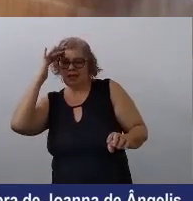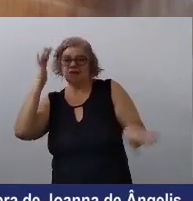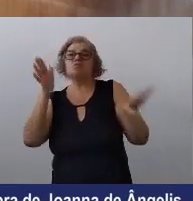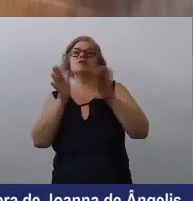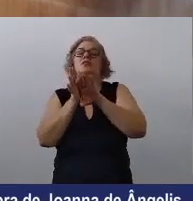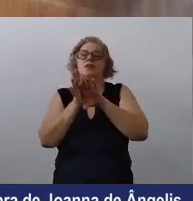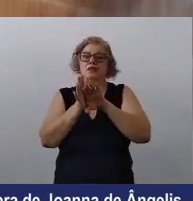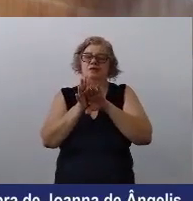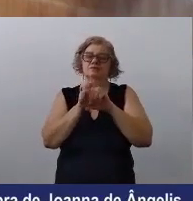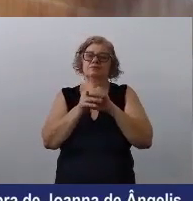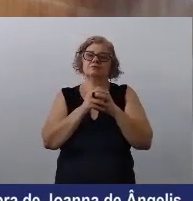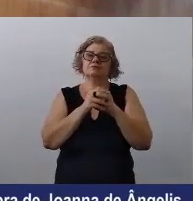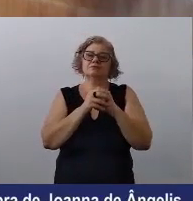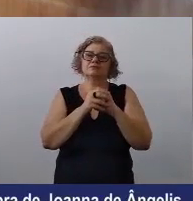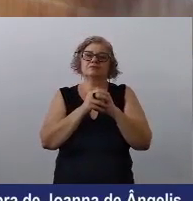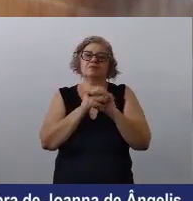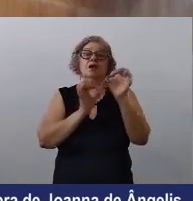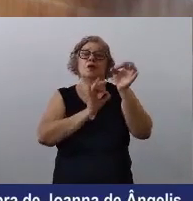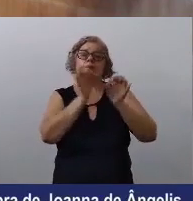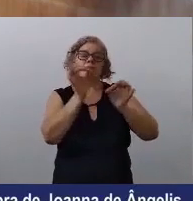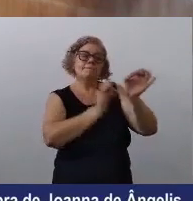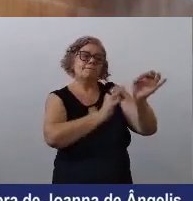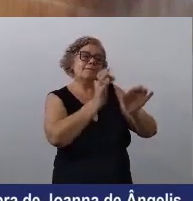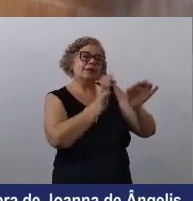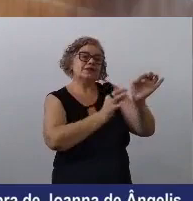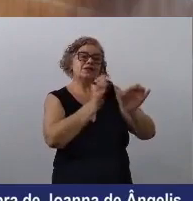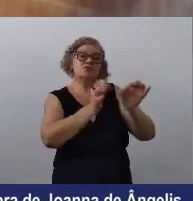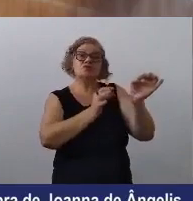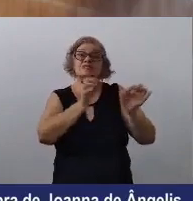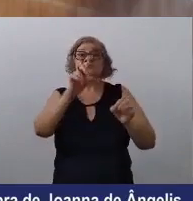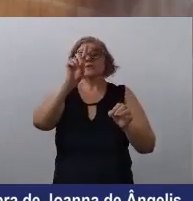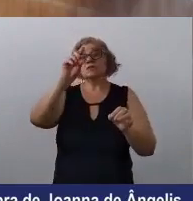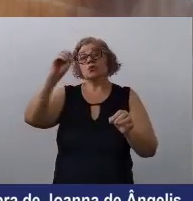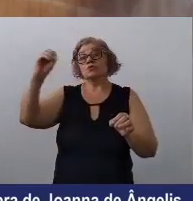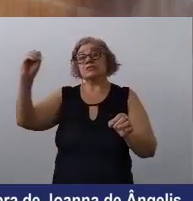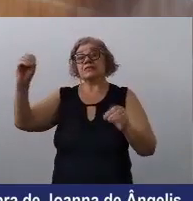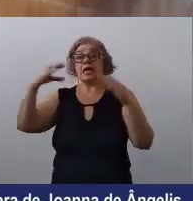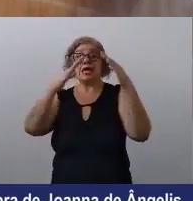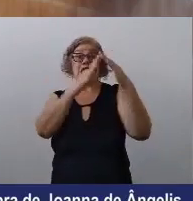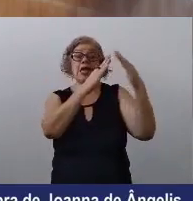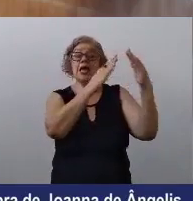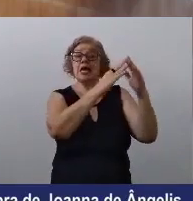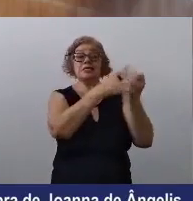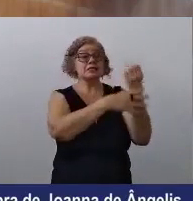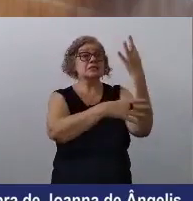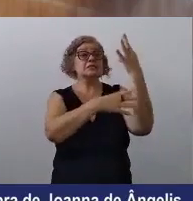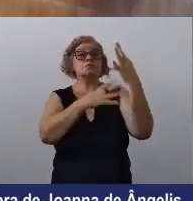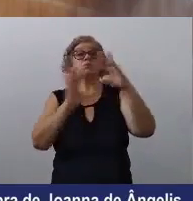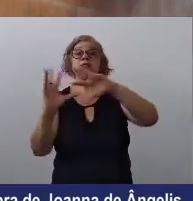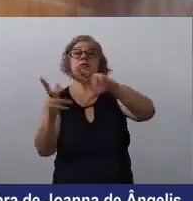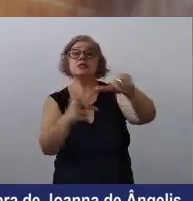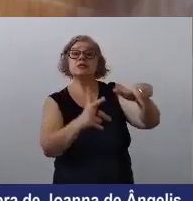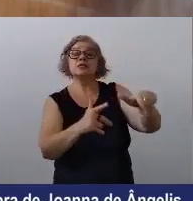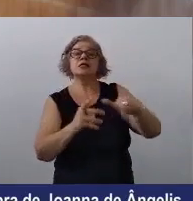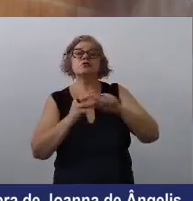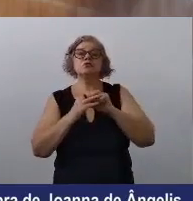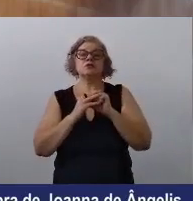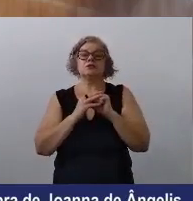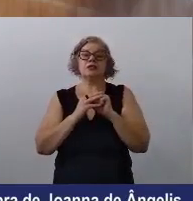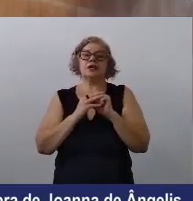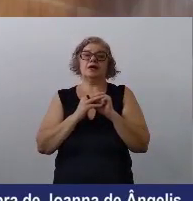compreensiva, até porque, para dirigir mais de 100 casas espalhadas por toda a